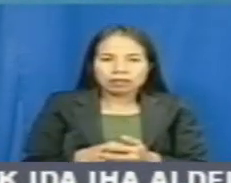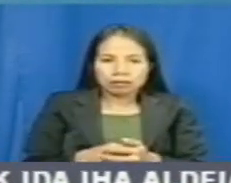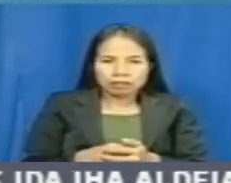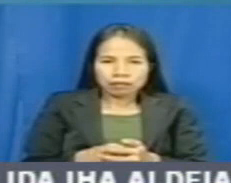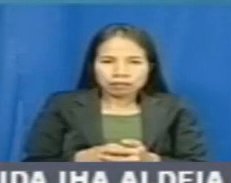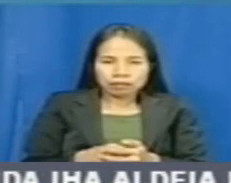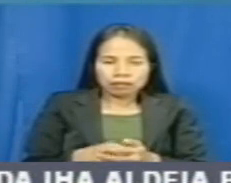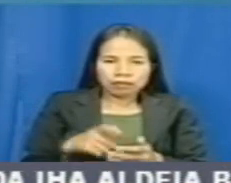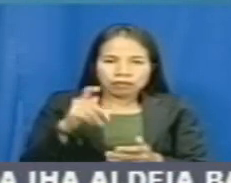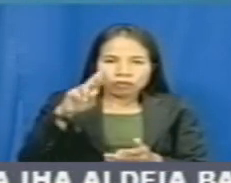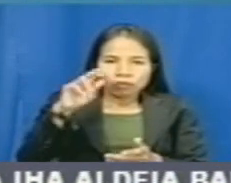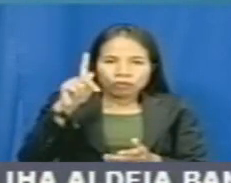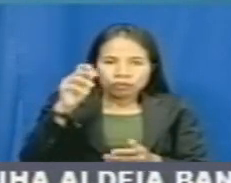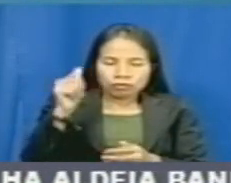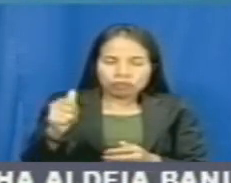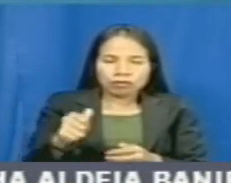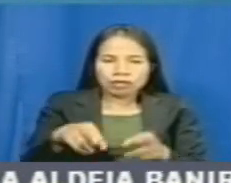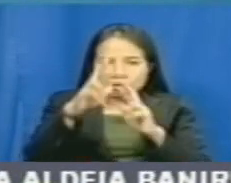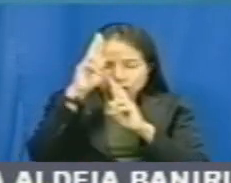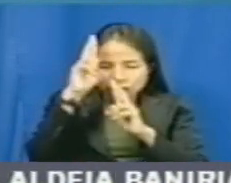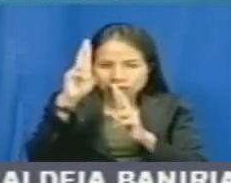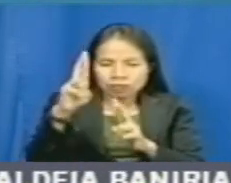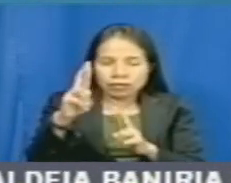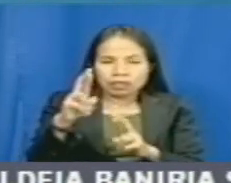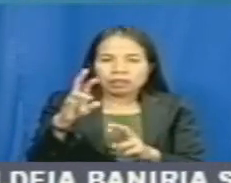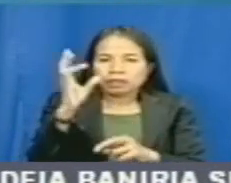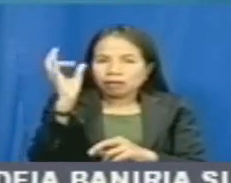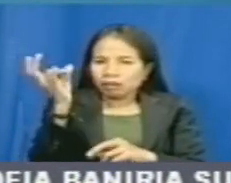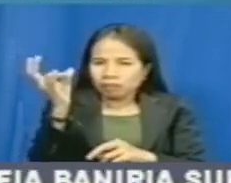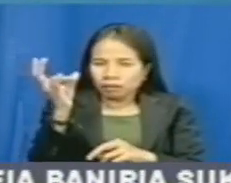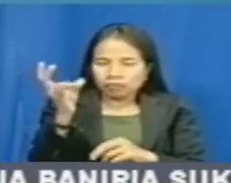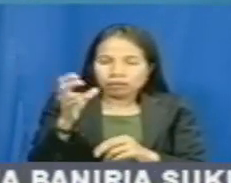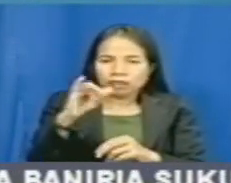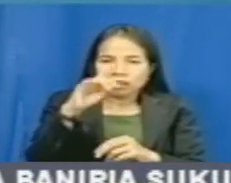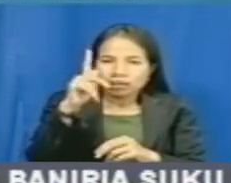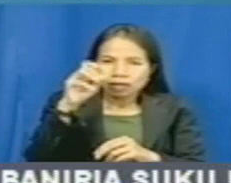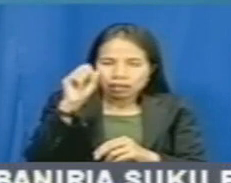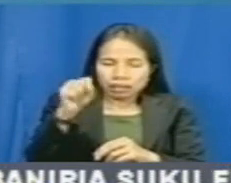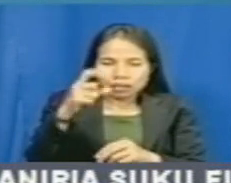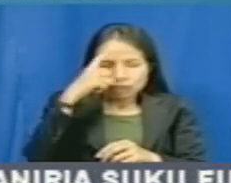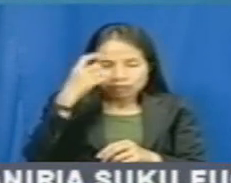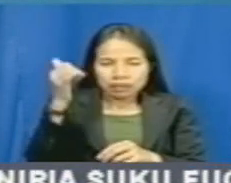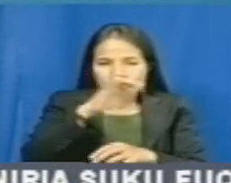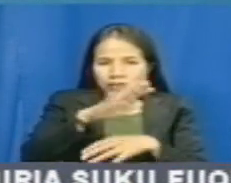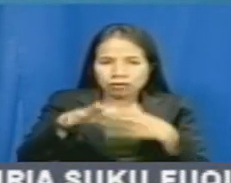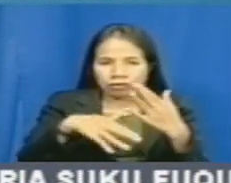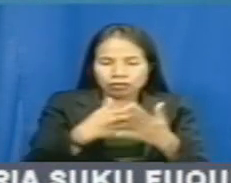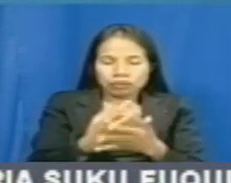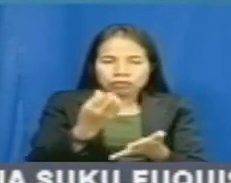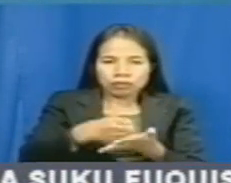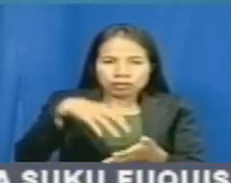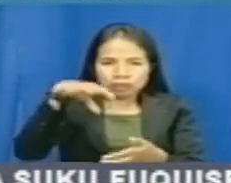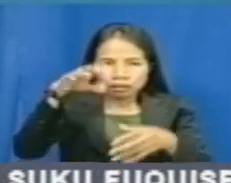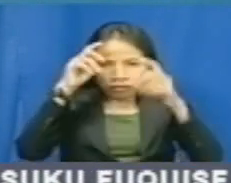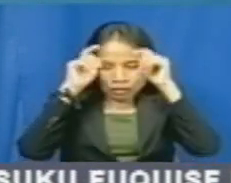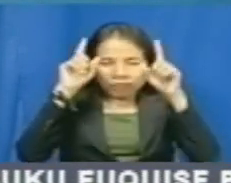sira. Corca, sira, respeita, vá. Krasak ti sira. Tama sir ne hotu maka riku i timornia. Mas